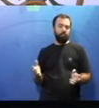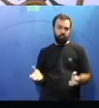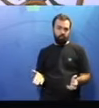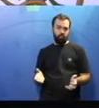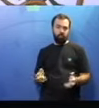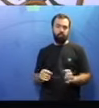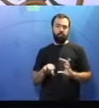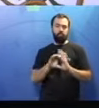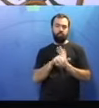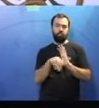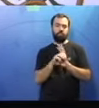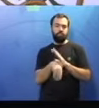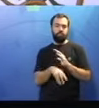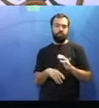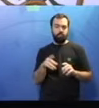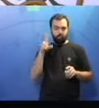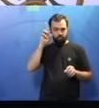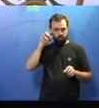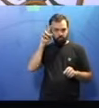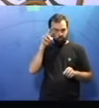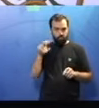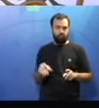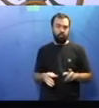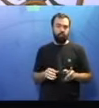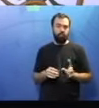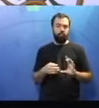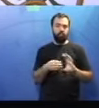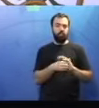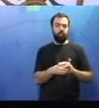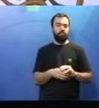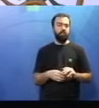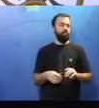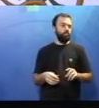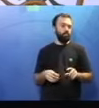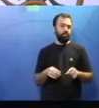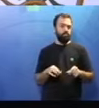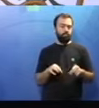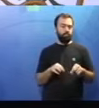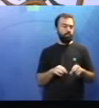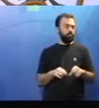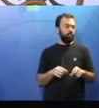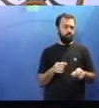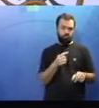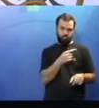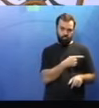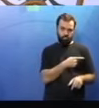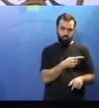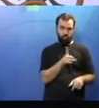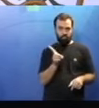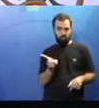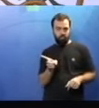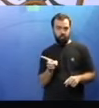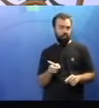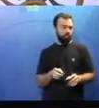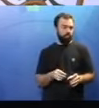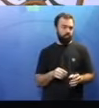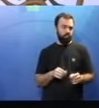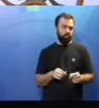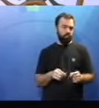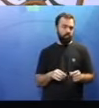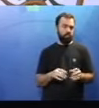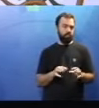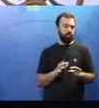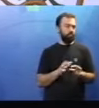Outro conceito, relembrando, células eucariontes e procariontes. As células eucariontes são mais complexas do